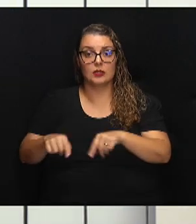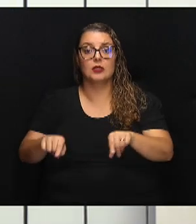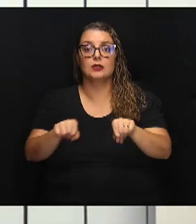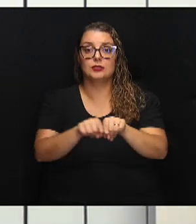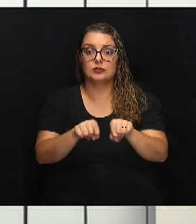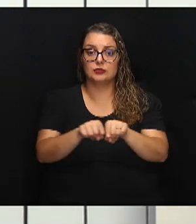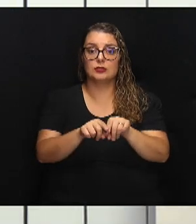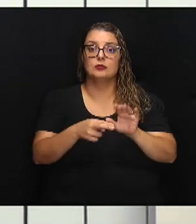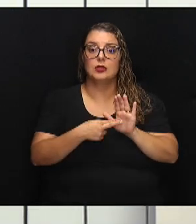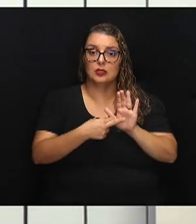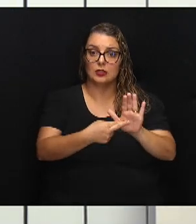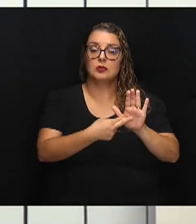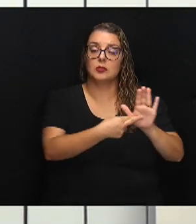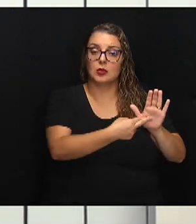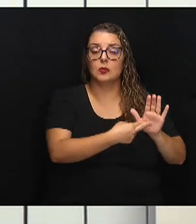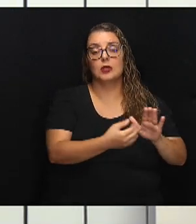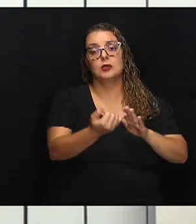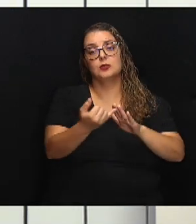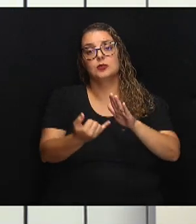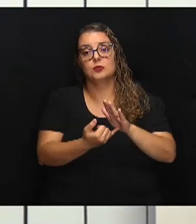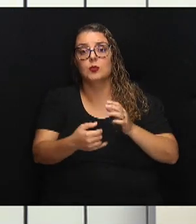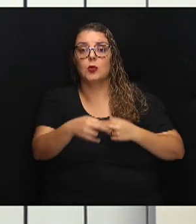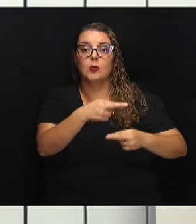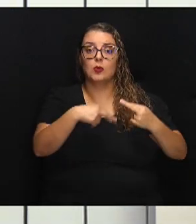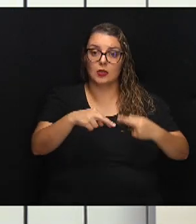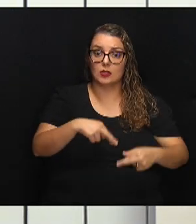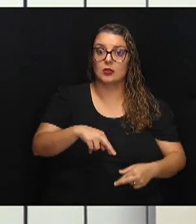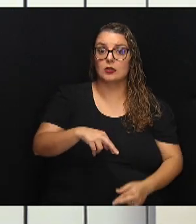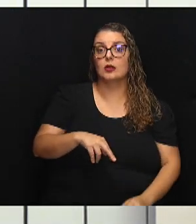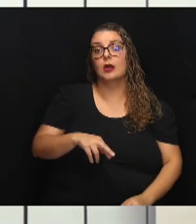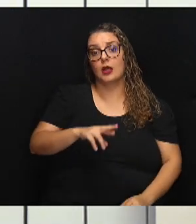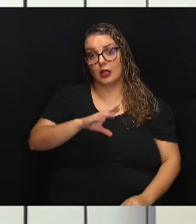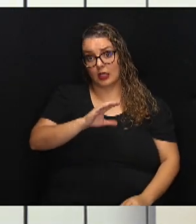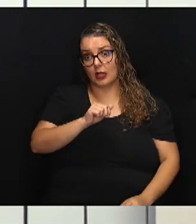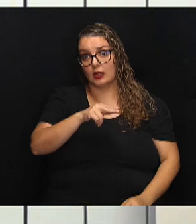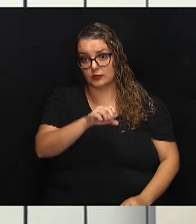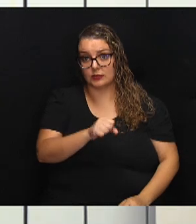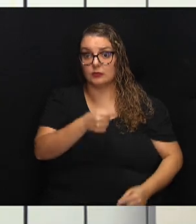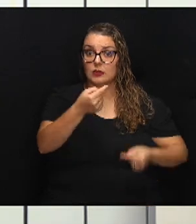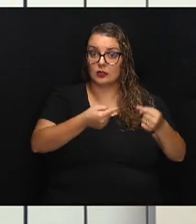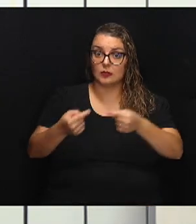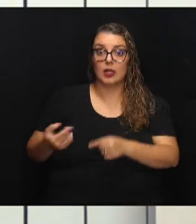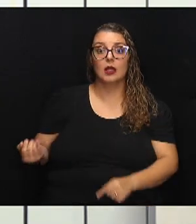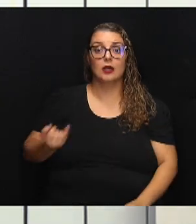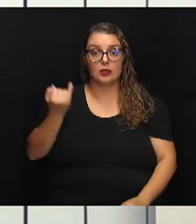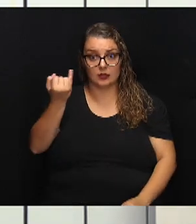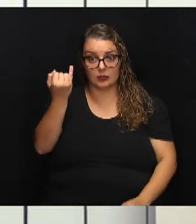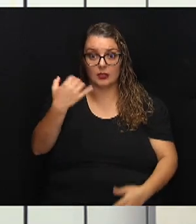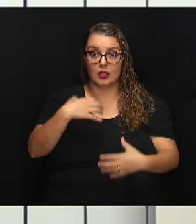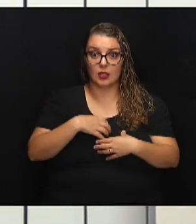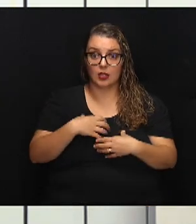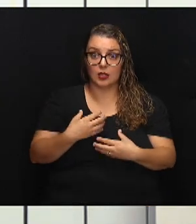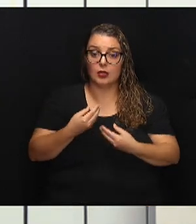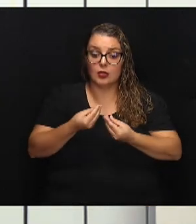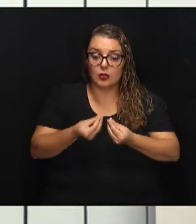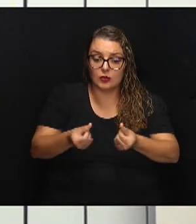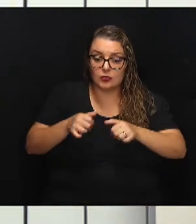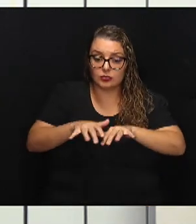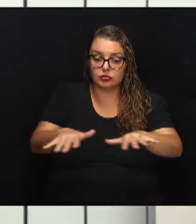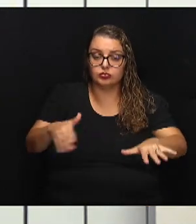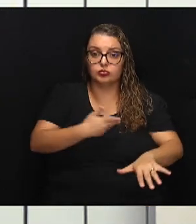também representantes de entidades ligadas à causa para debater a importância de sensibilizar